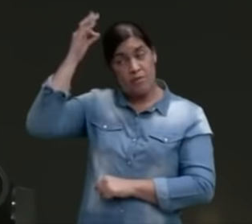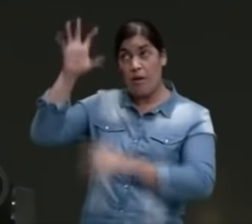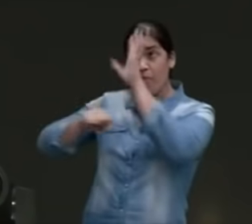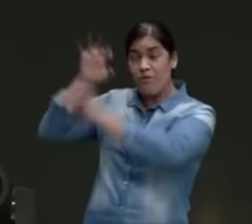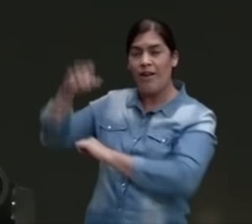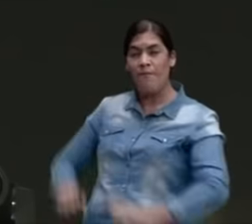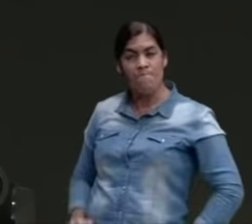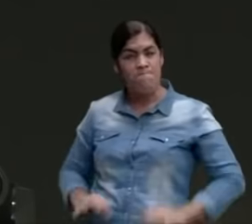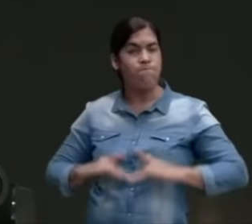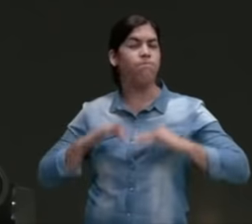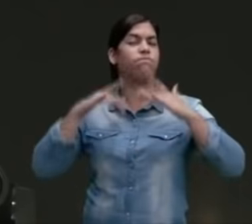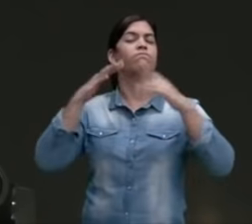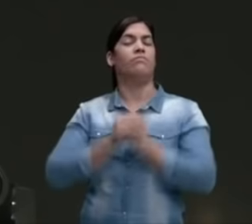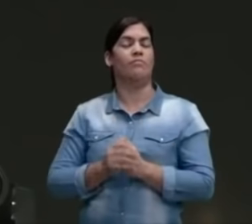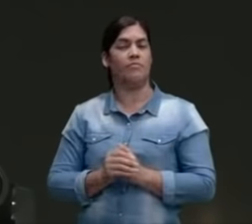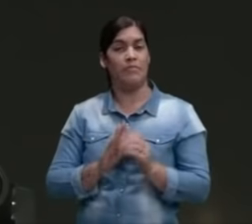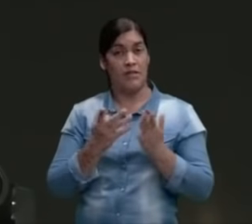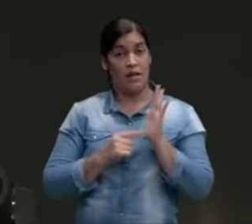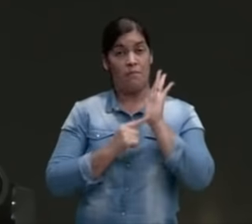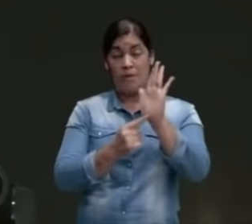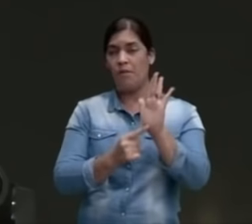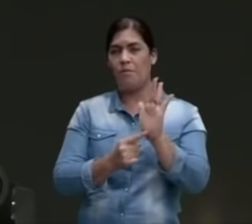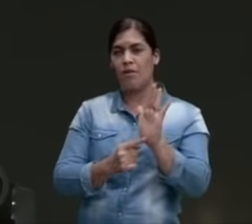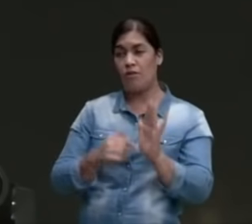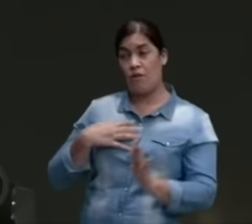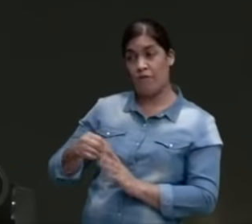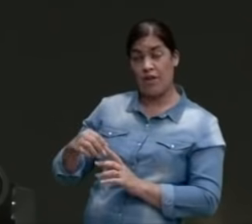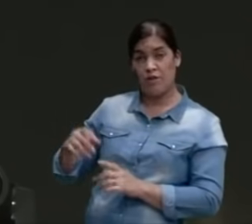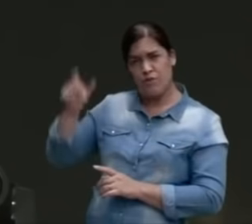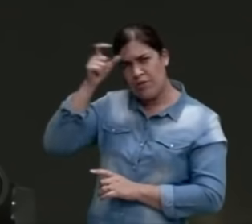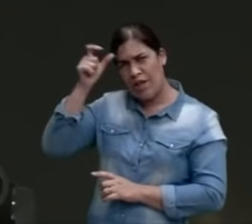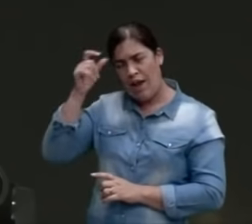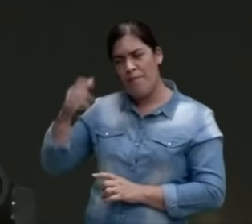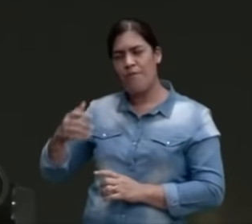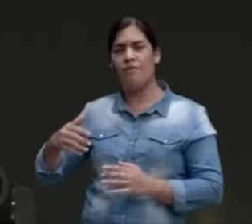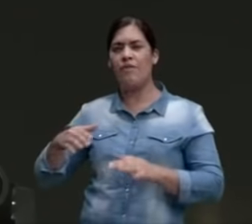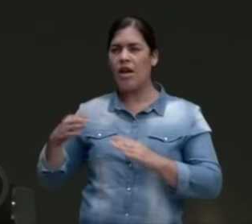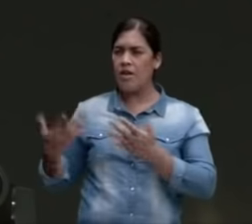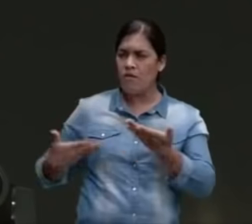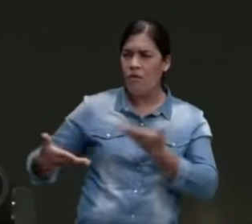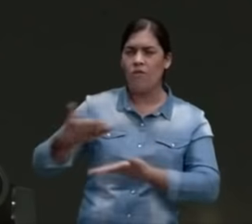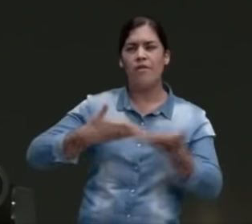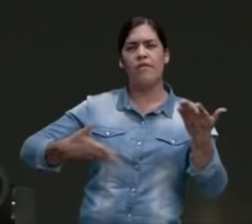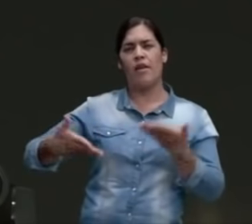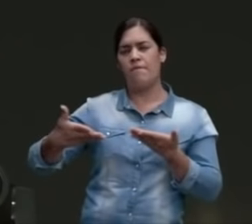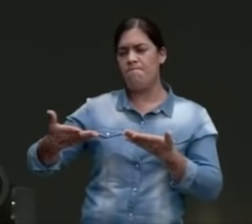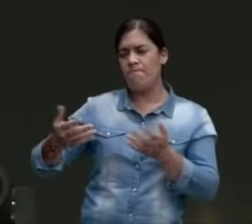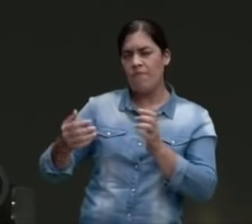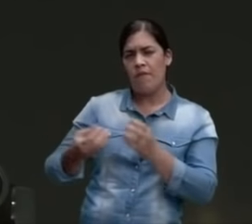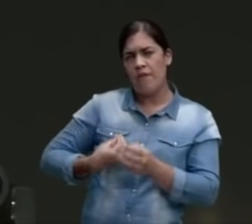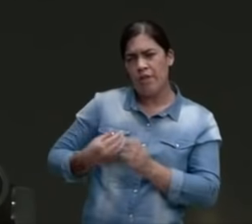que os filhos das trevas vão conviver com os filhos da luz. E isso só vai haver essa separação no